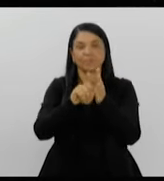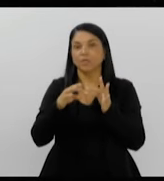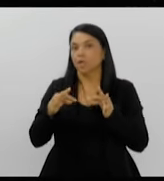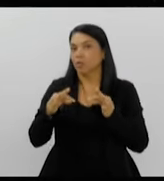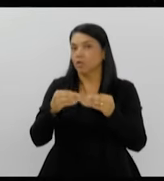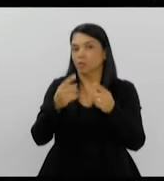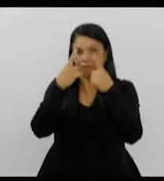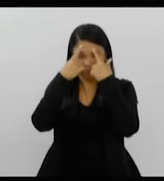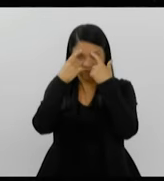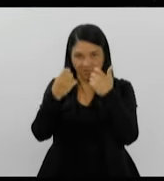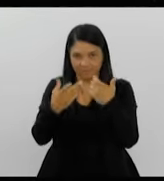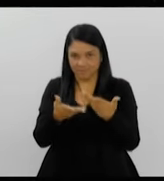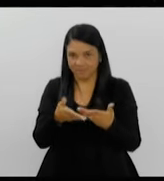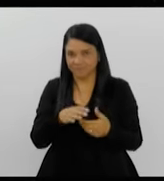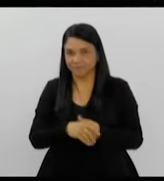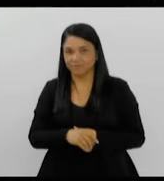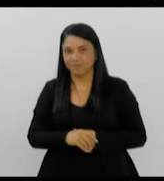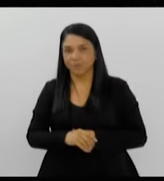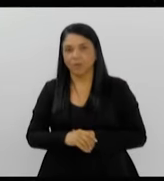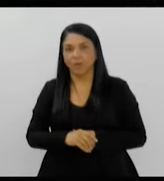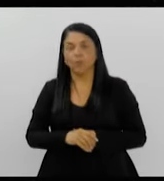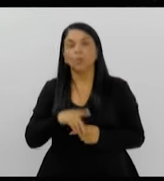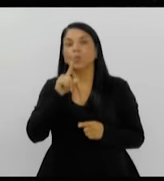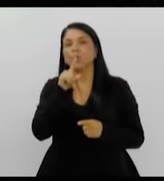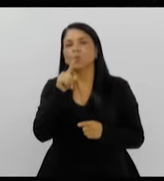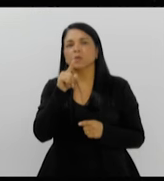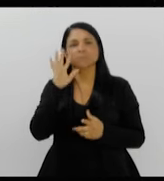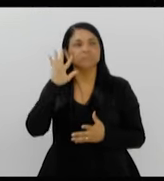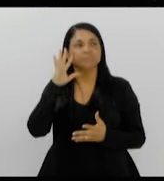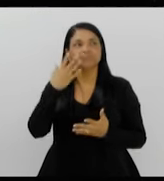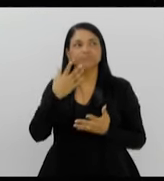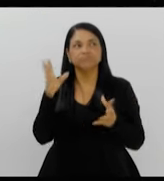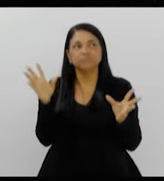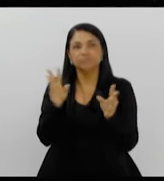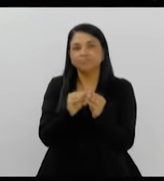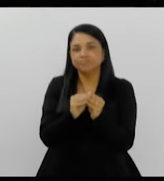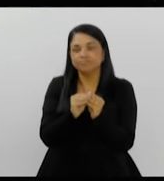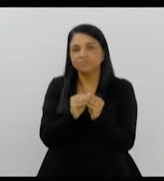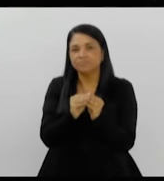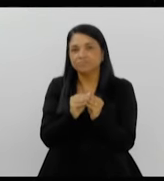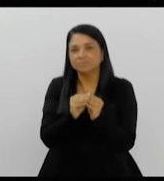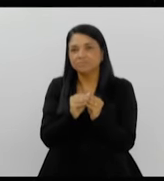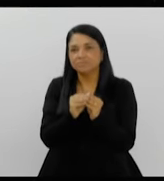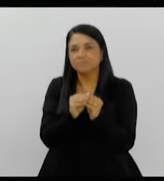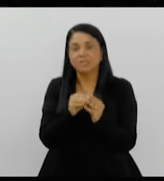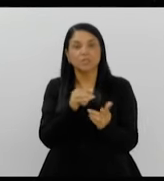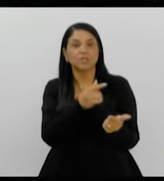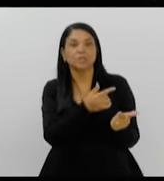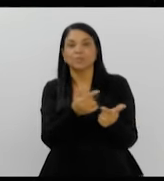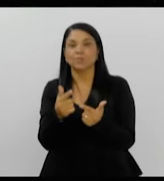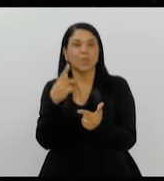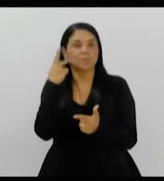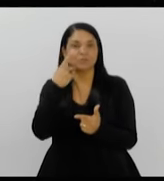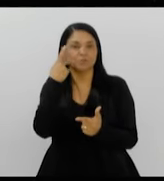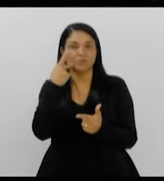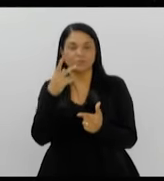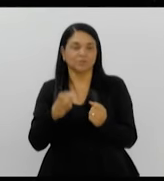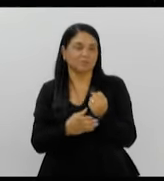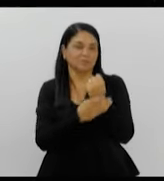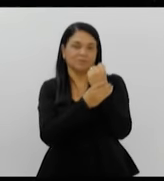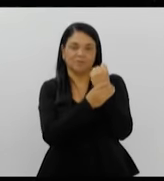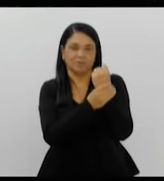violência o que que nos leva É concluir que nós não temos política de segurança